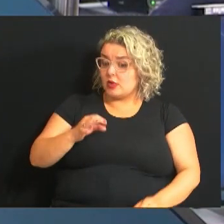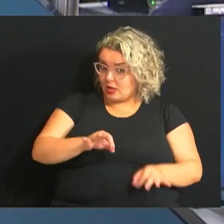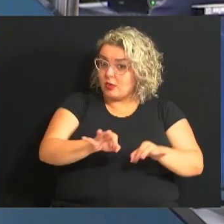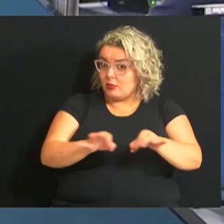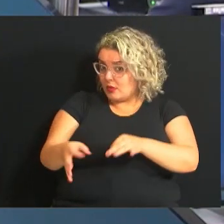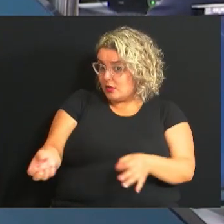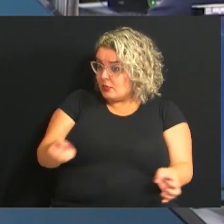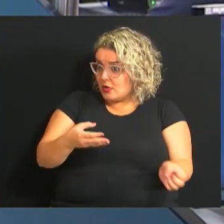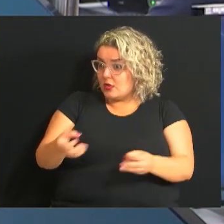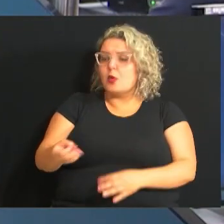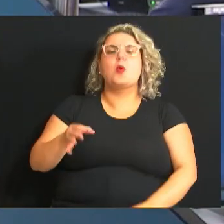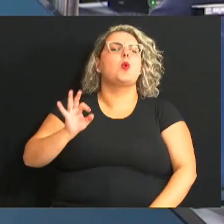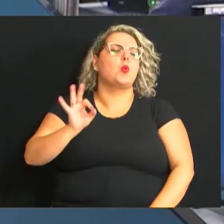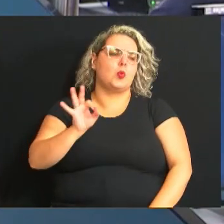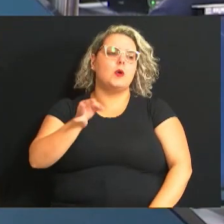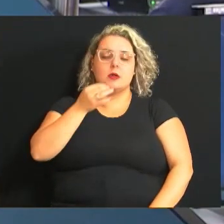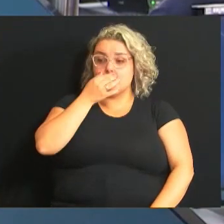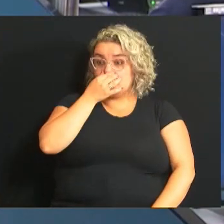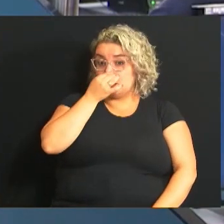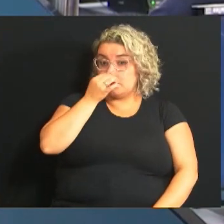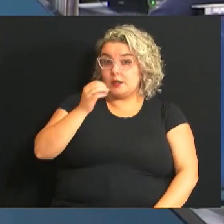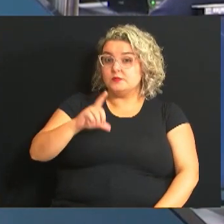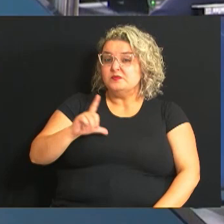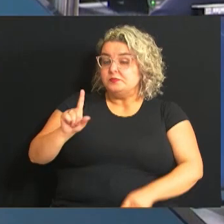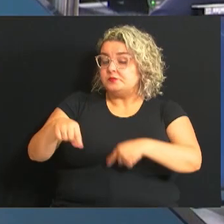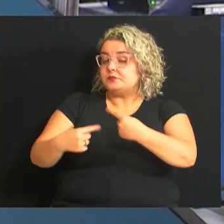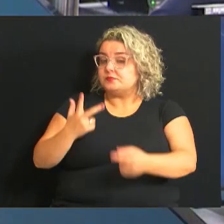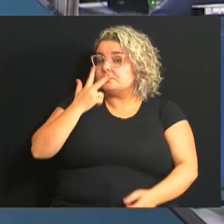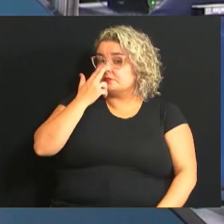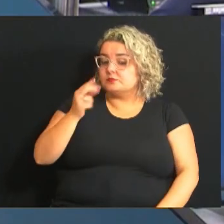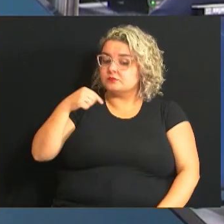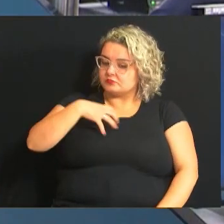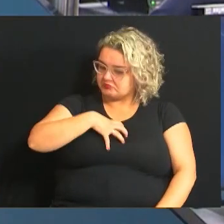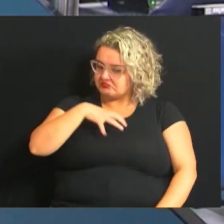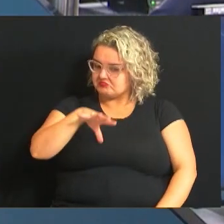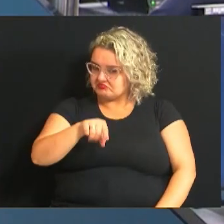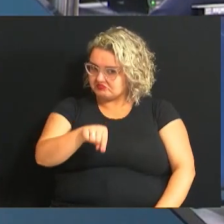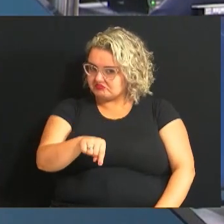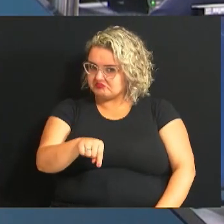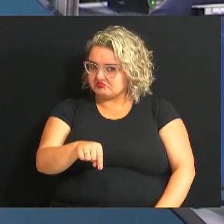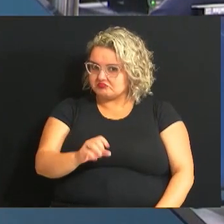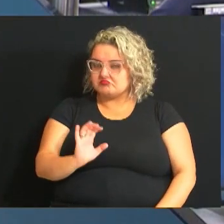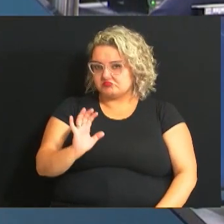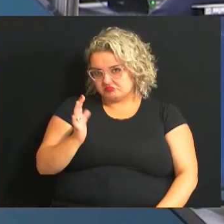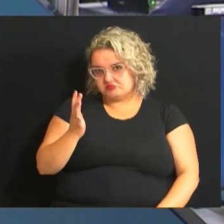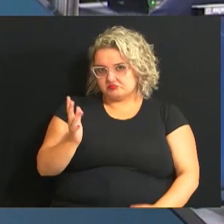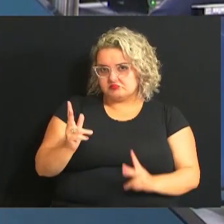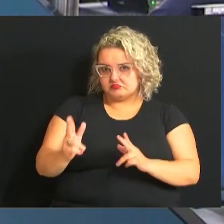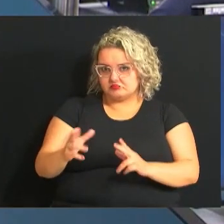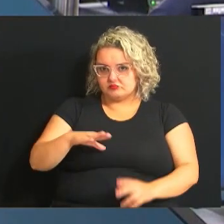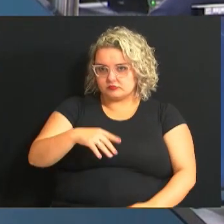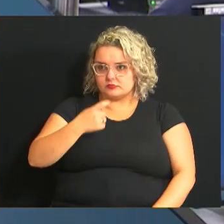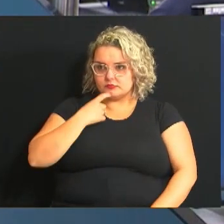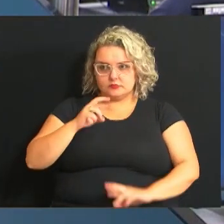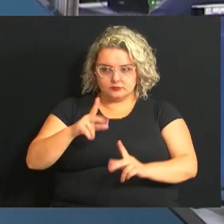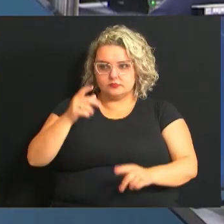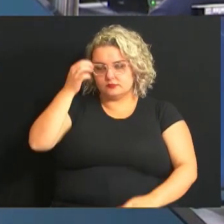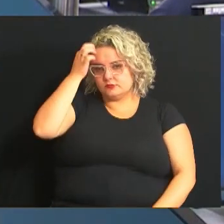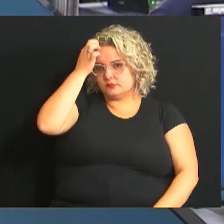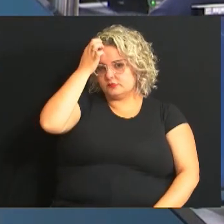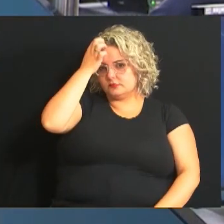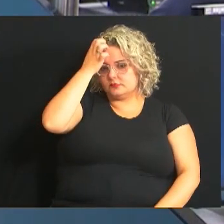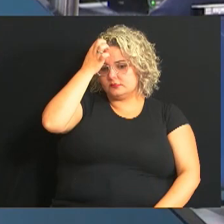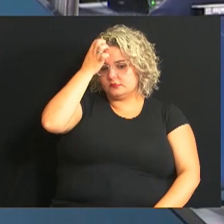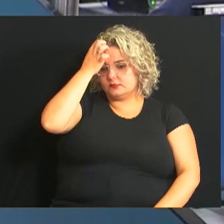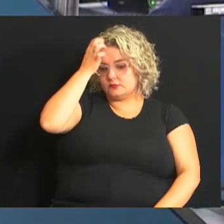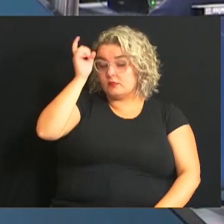Com certeza. Existem outros parecidos, mas desta maneira, como ocorre aqui em Campinas, não é... E muito importante frisar, André, esse